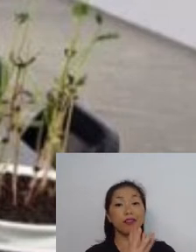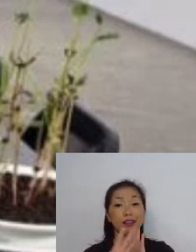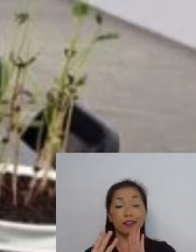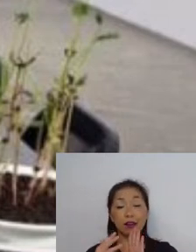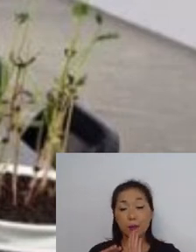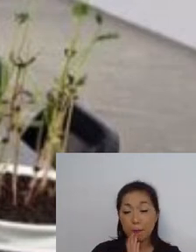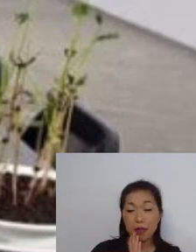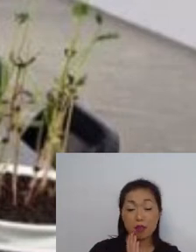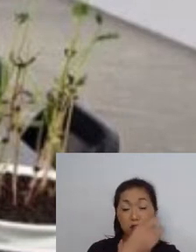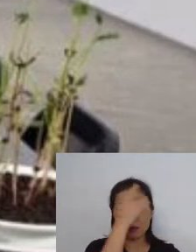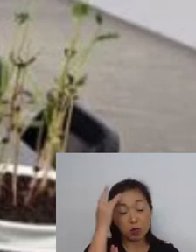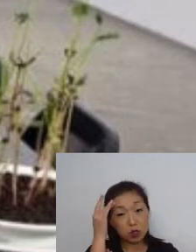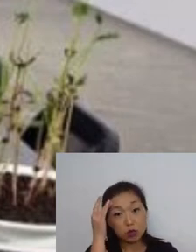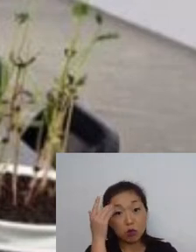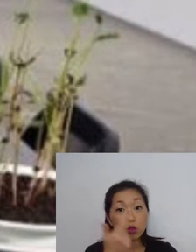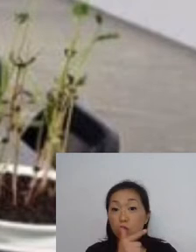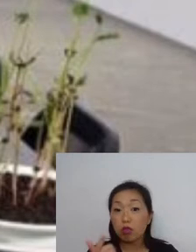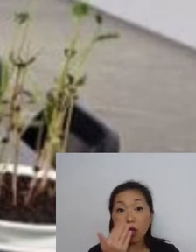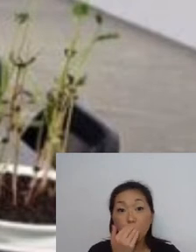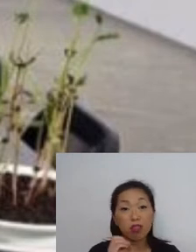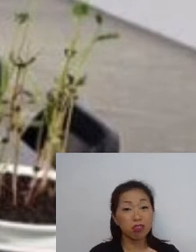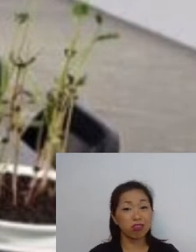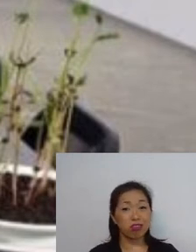ter o que comer.